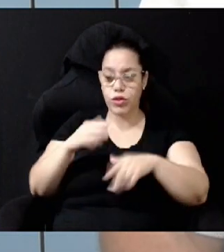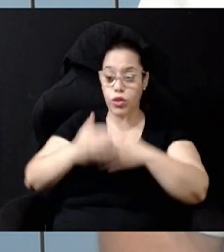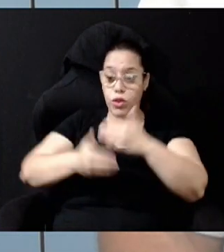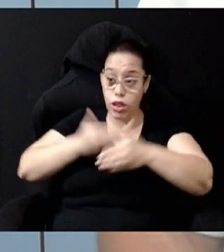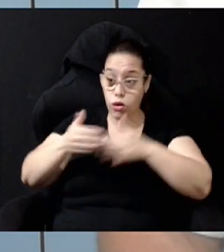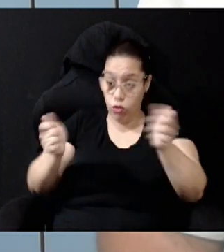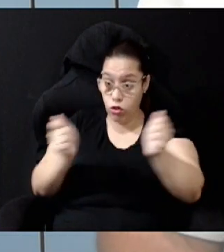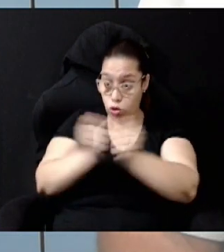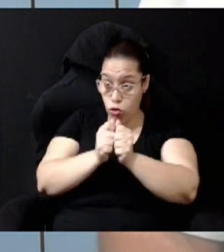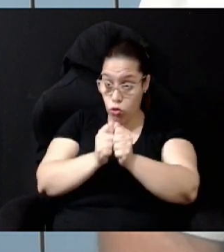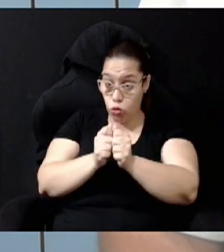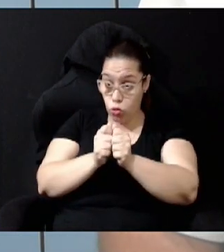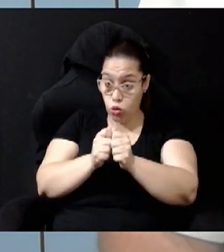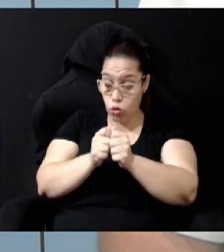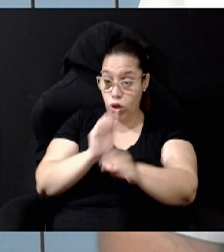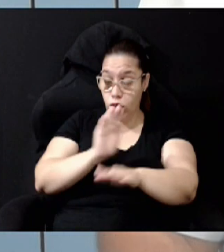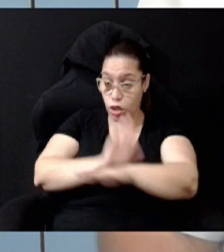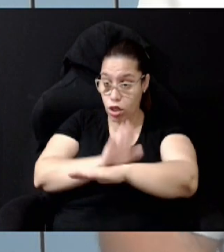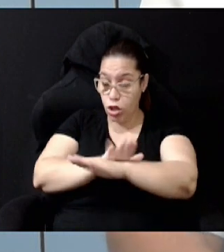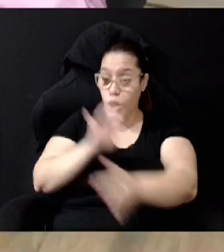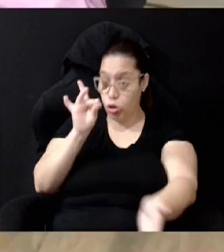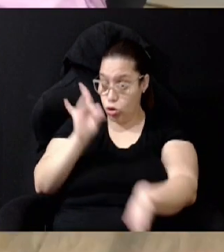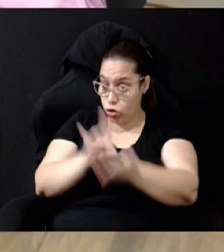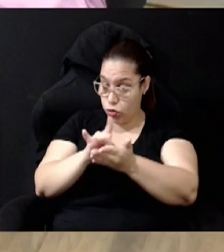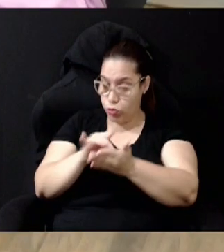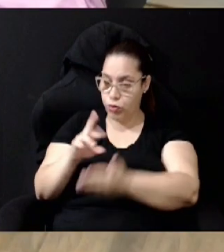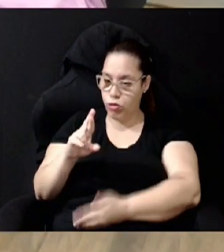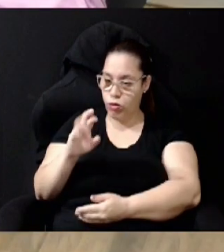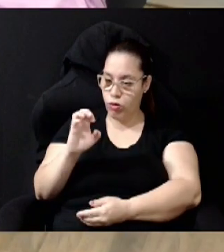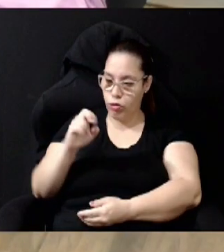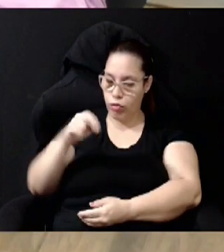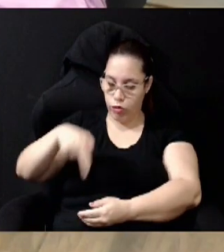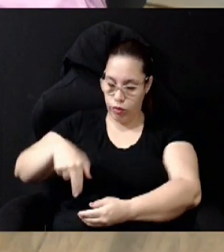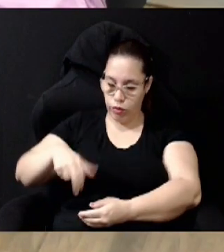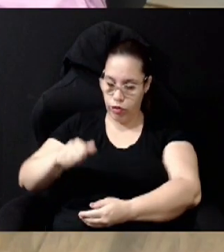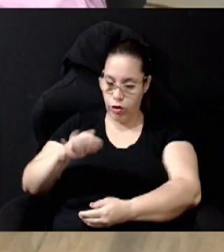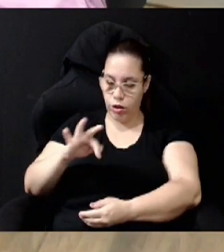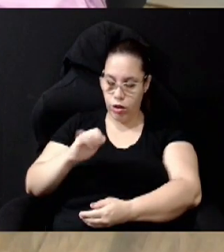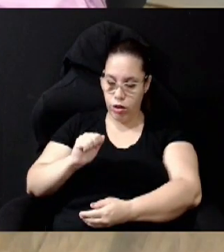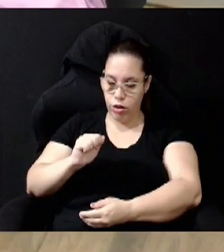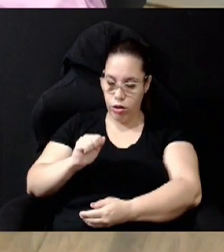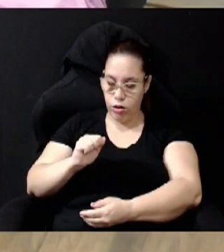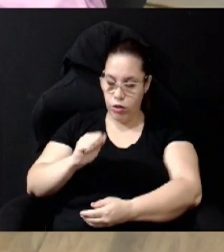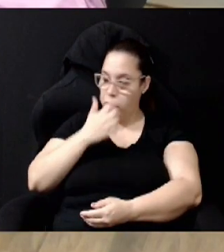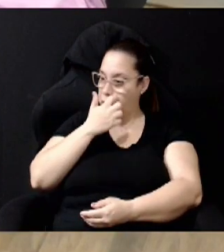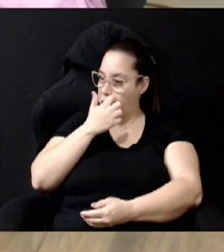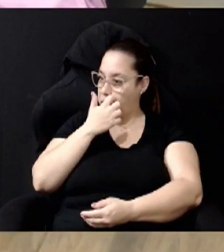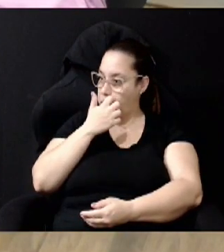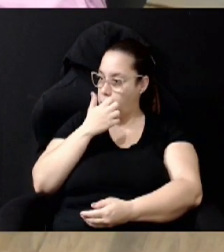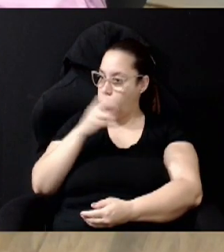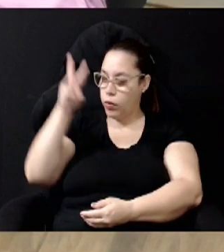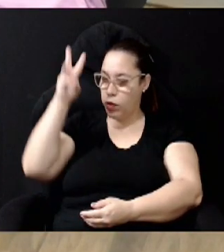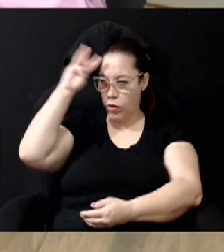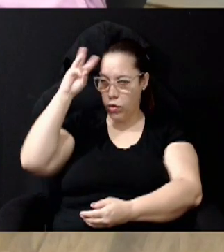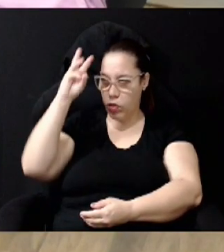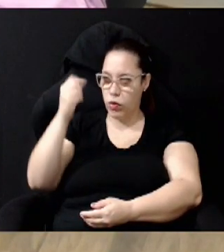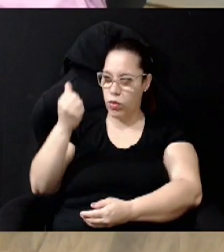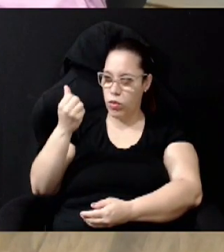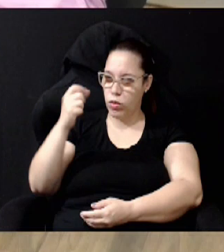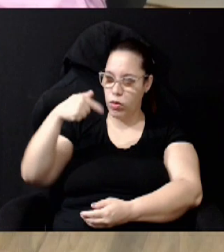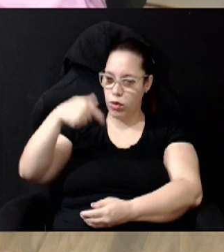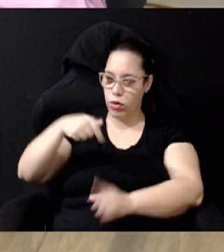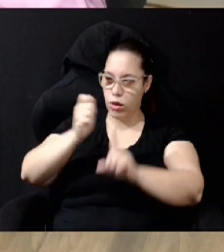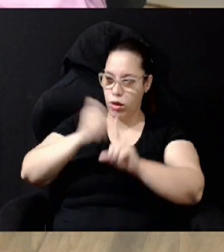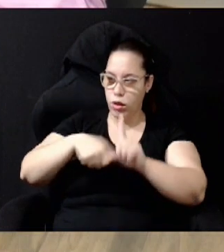fato. Renata, foi divulgado no Diário Oficial do Município da terça-feira, dia 17 de dezembro, que